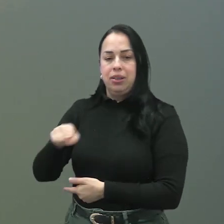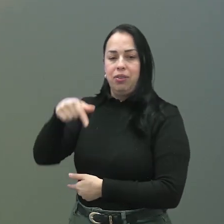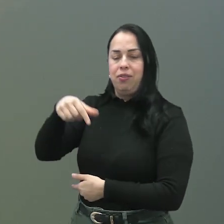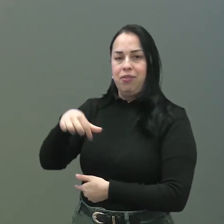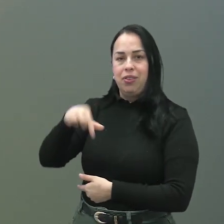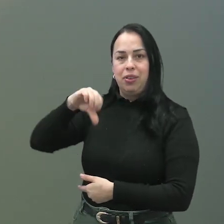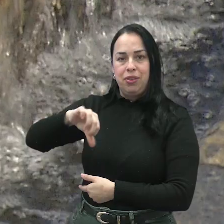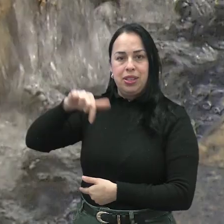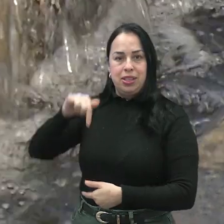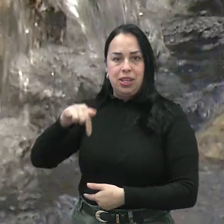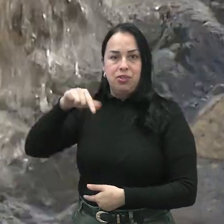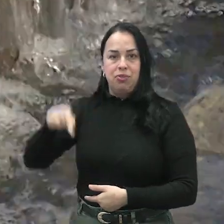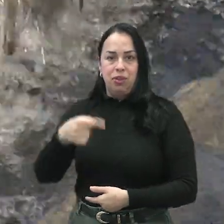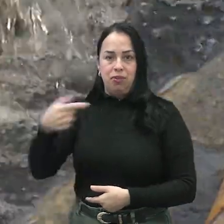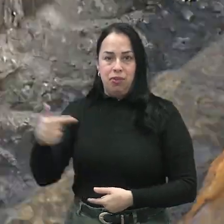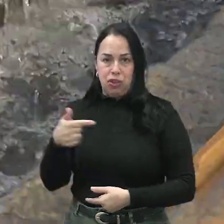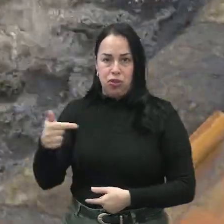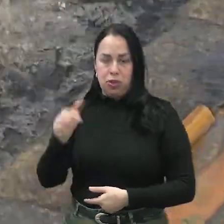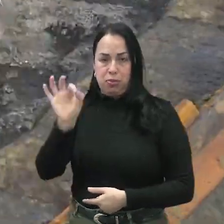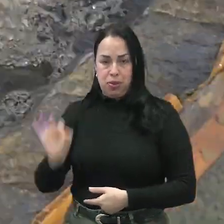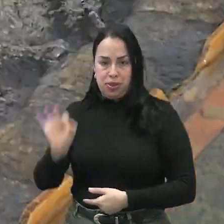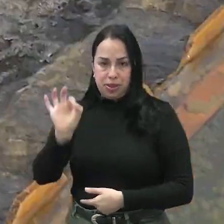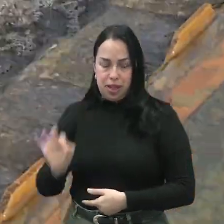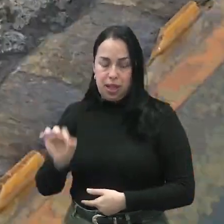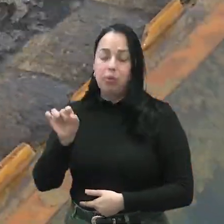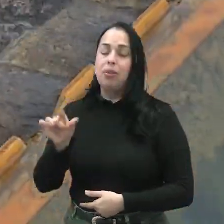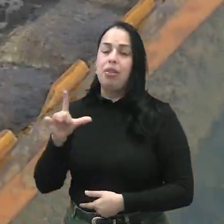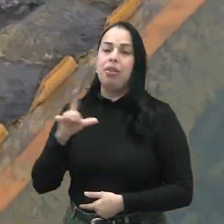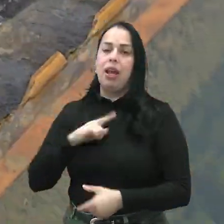97,22% de esgoto. Além disso,